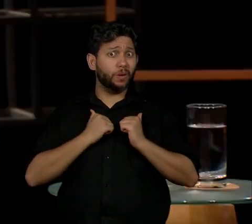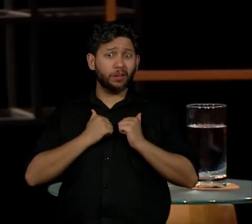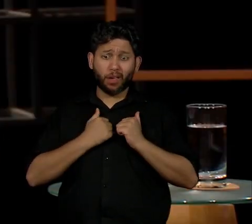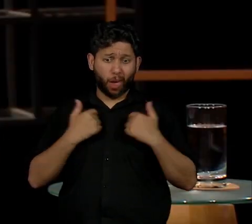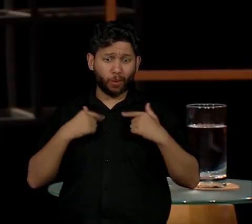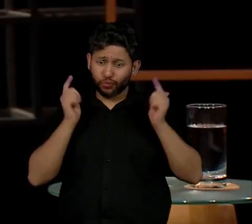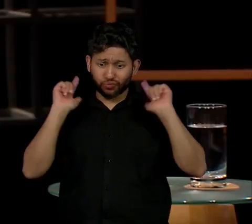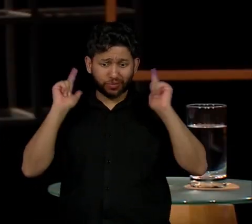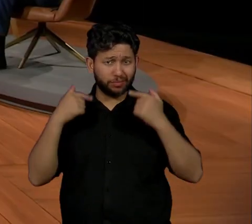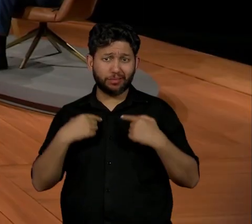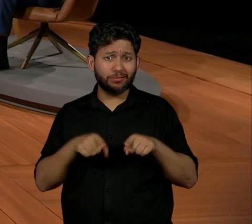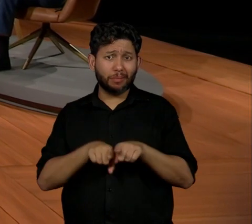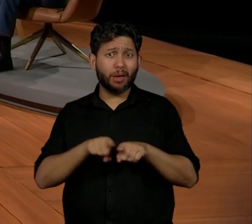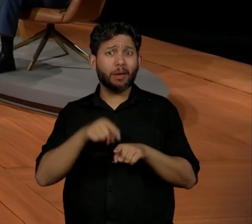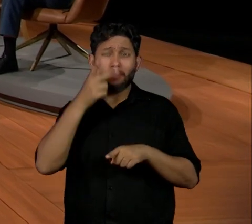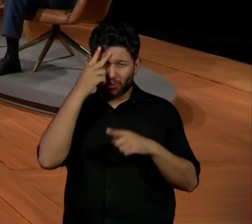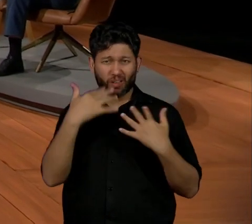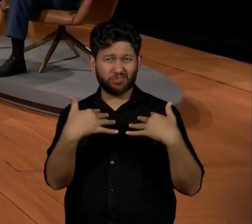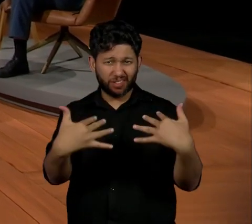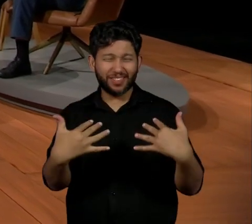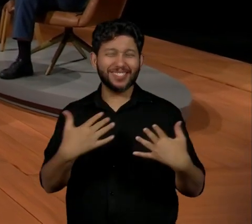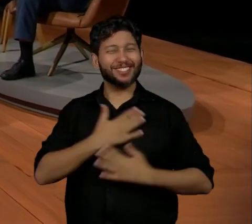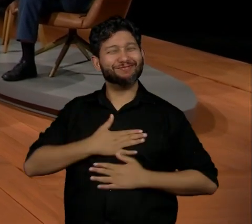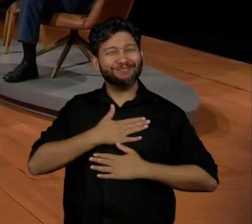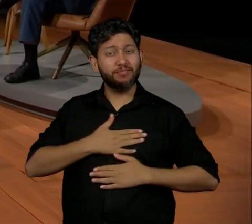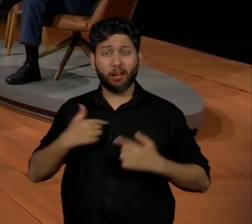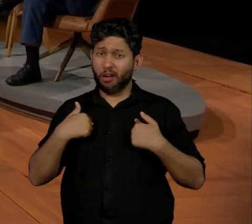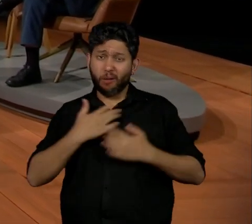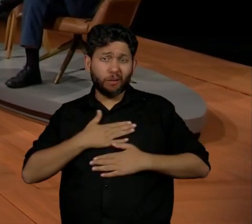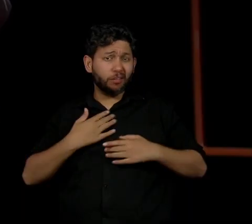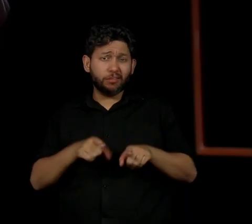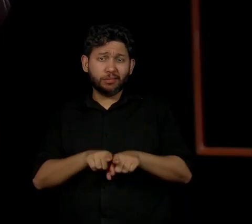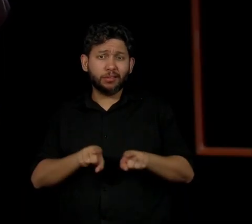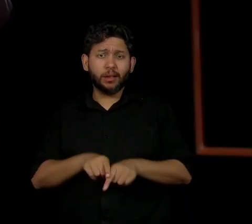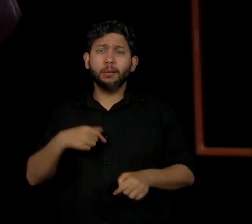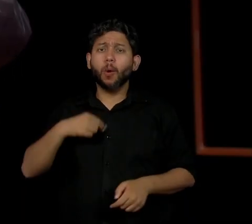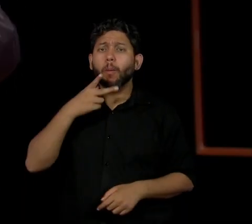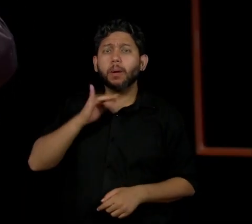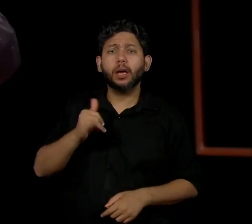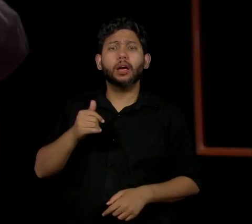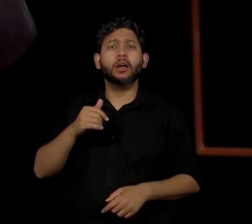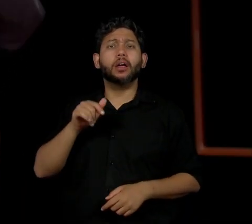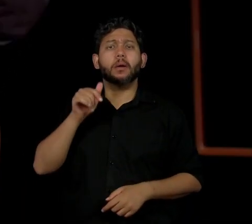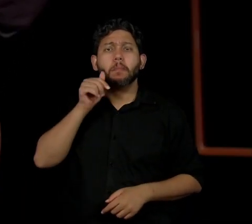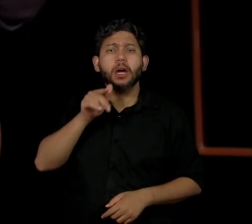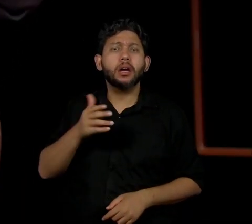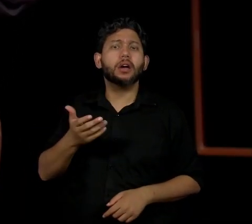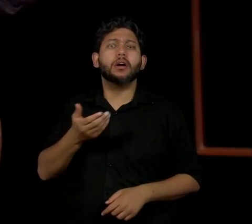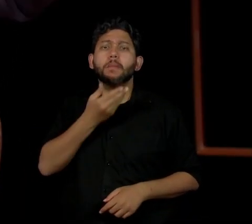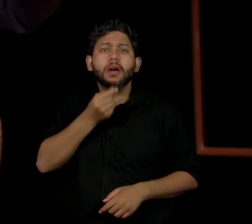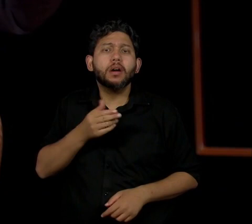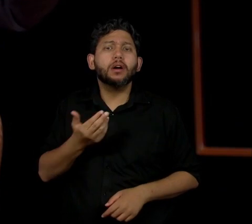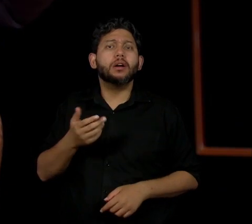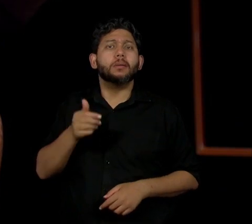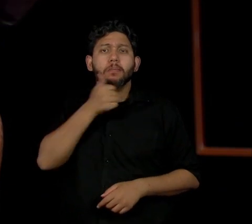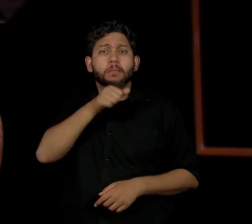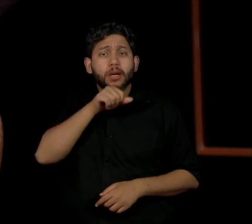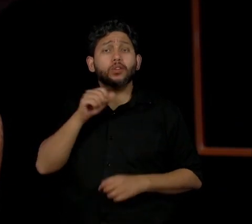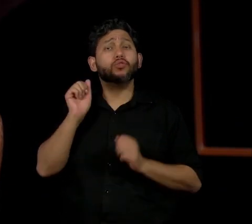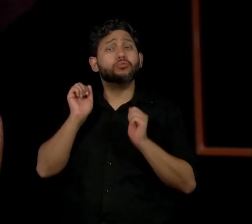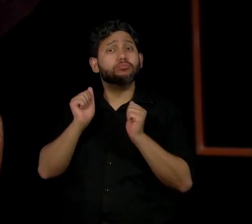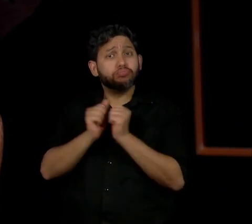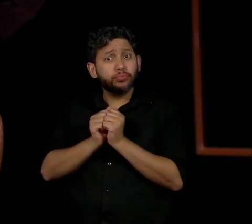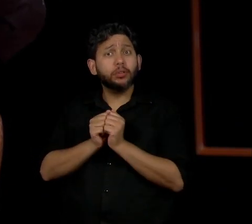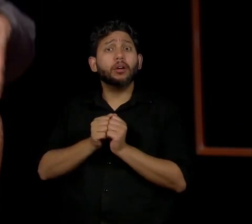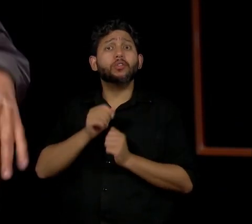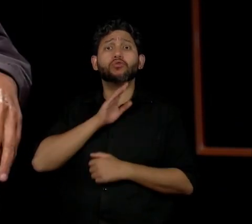público. Chegamos a viajar, eu, meu pai, meu irmão e minha mãe, chegamos a viajar durante algum tempo pelo interior de